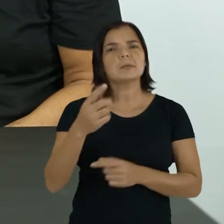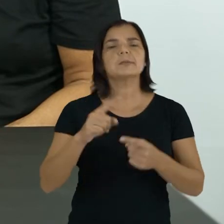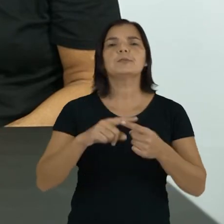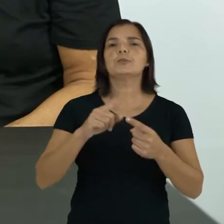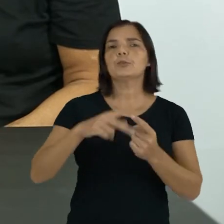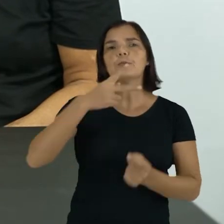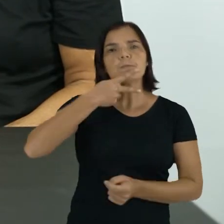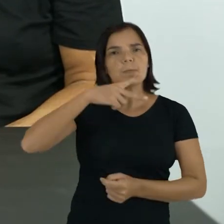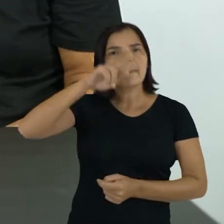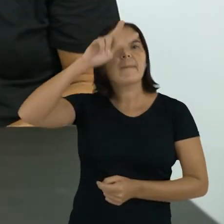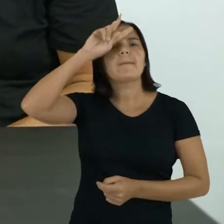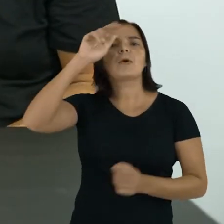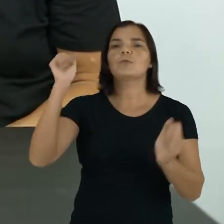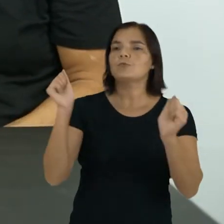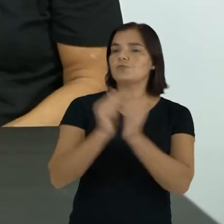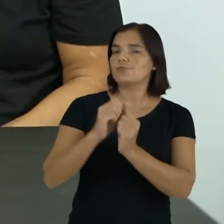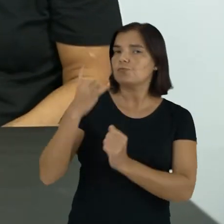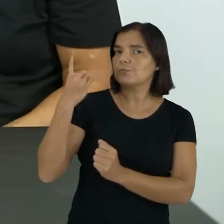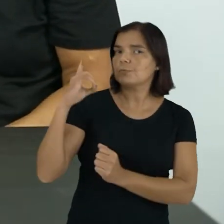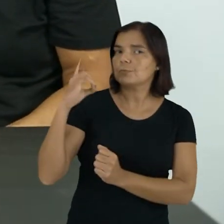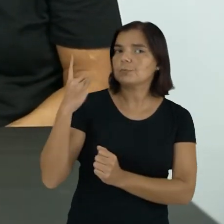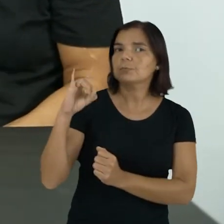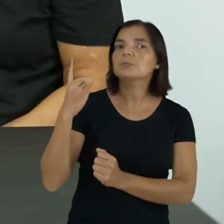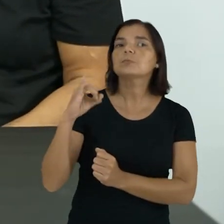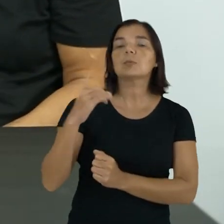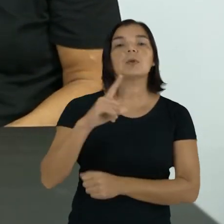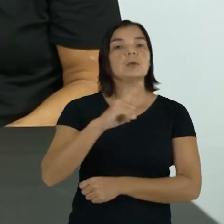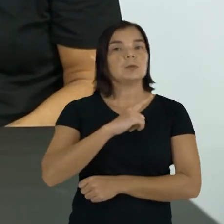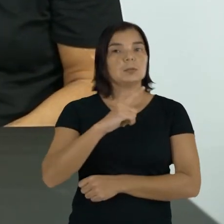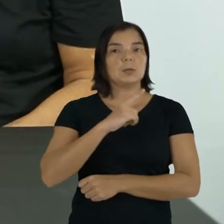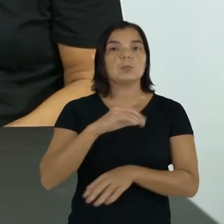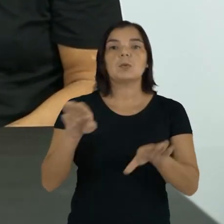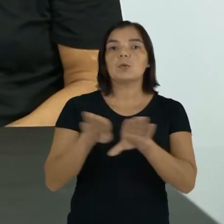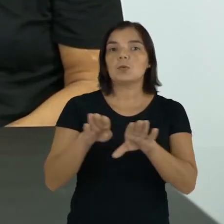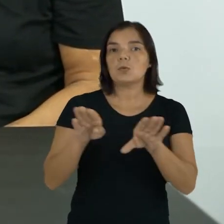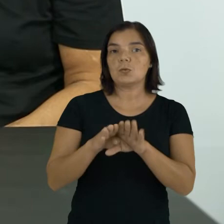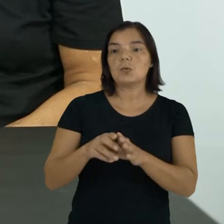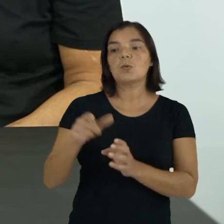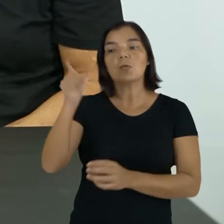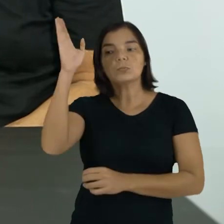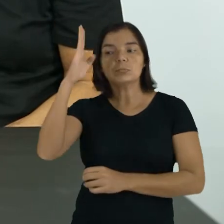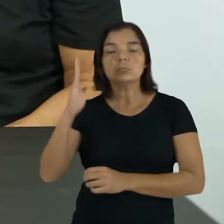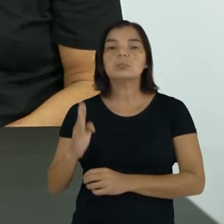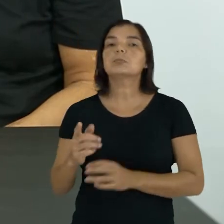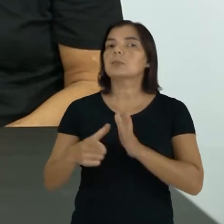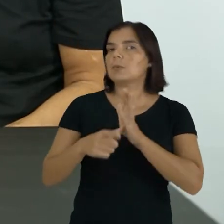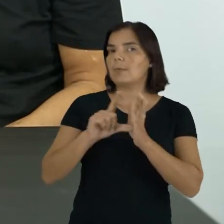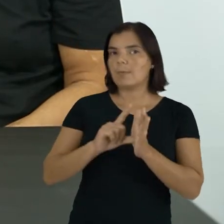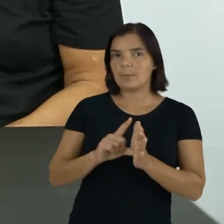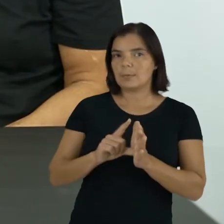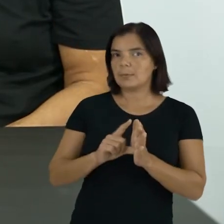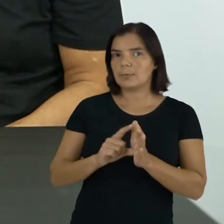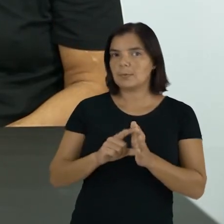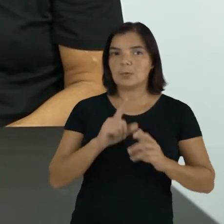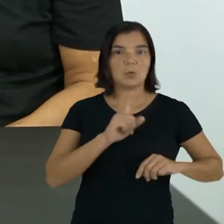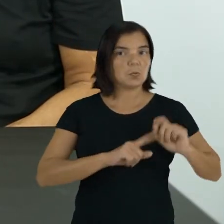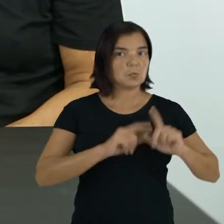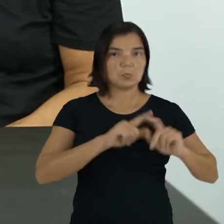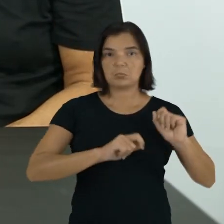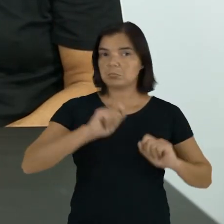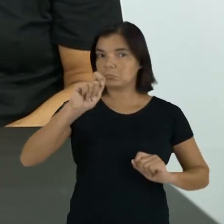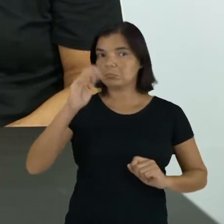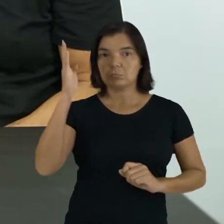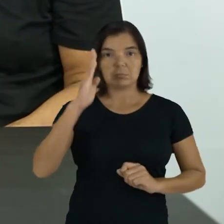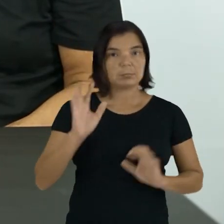peruanos, né, também junto com a Bolívia, os bolivianos, e tinha aqui também o lado do Brasil, né, que antes não era, o Acre não